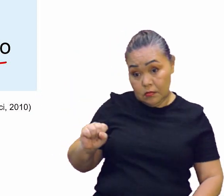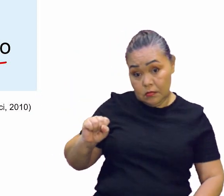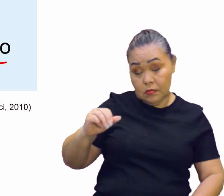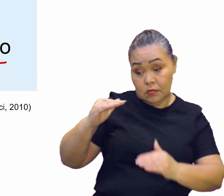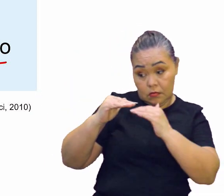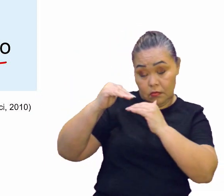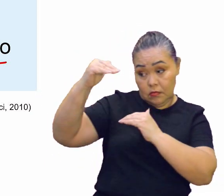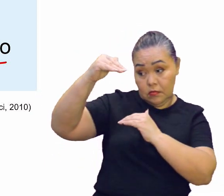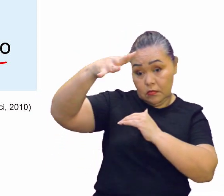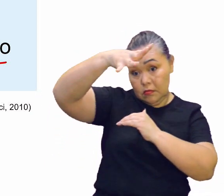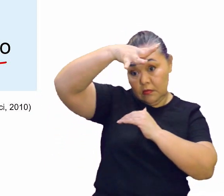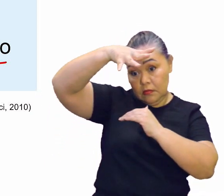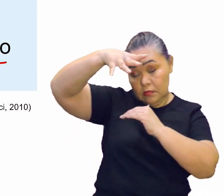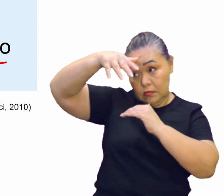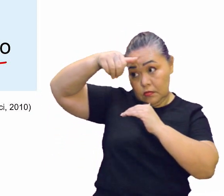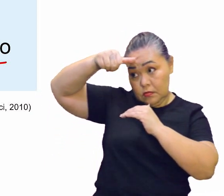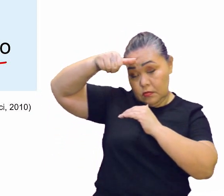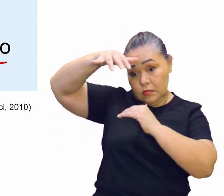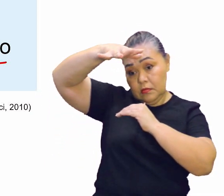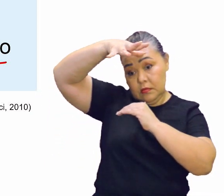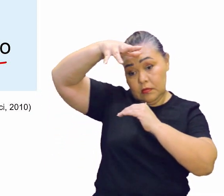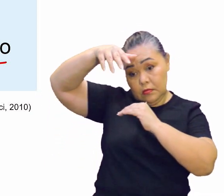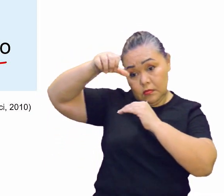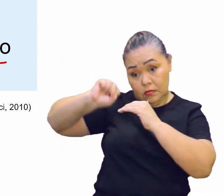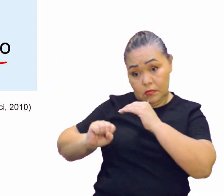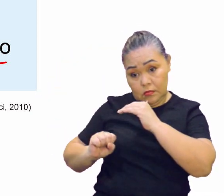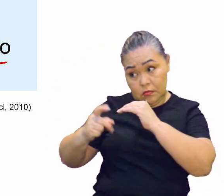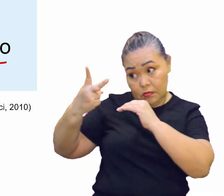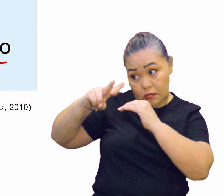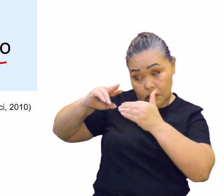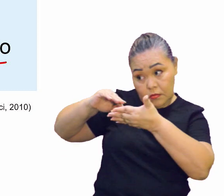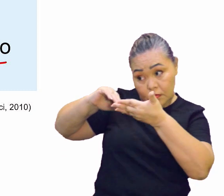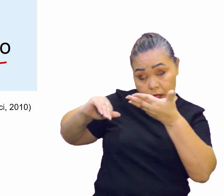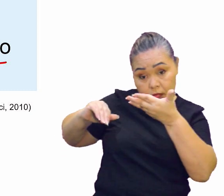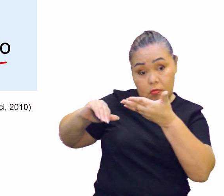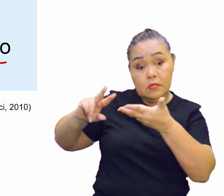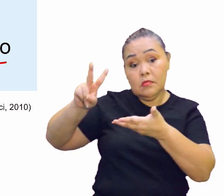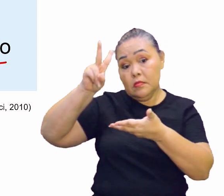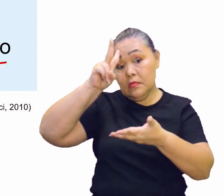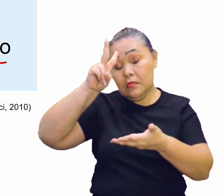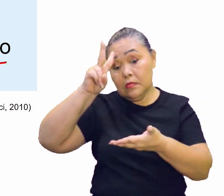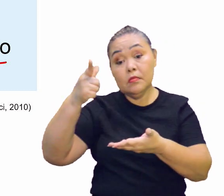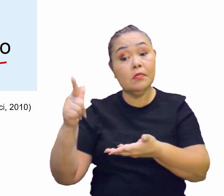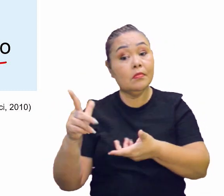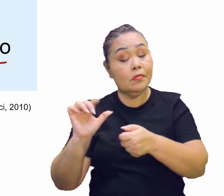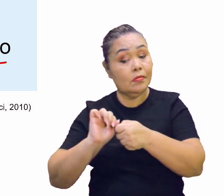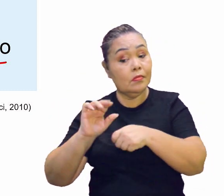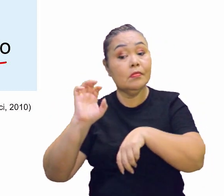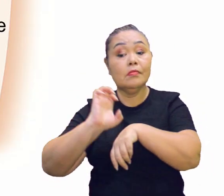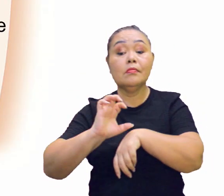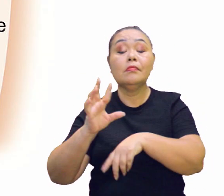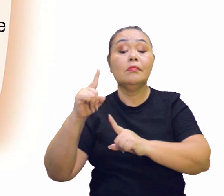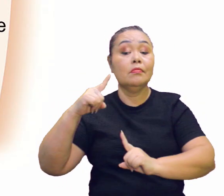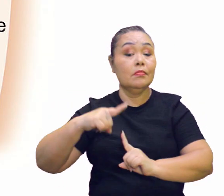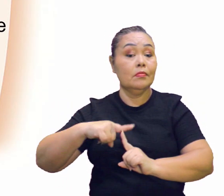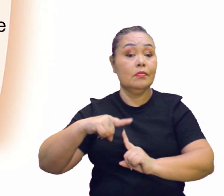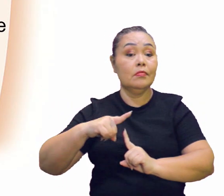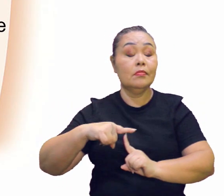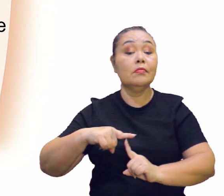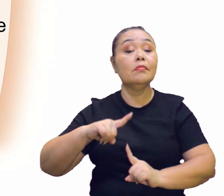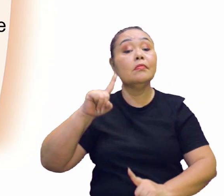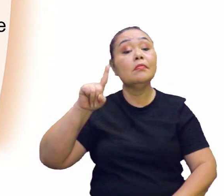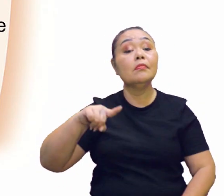dividiu aqui Mato Grosso do Sul agora. Lembrando que ainda não existiu o estado do Tocantins, né? Isso.